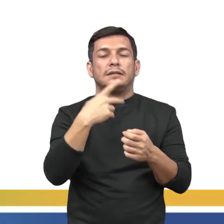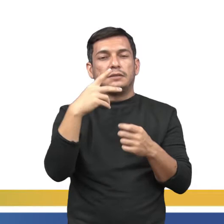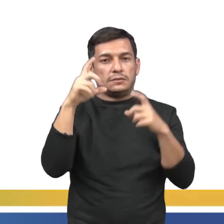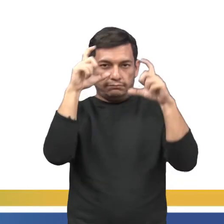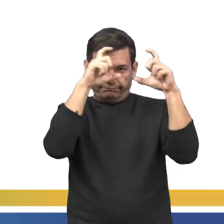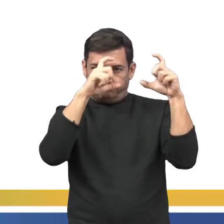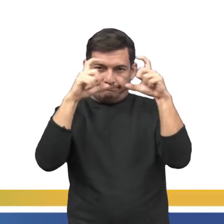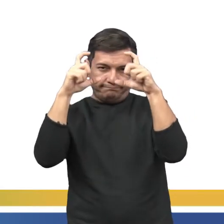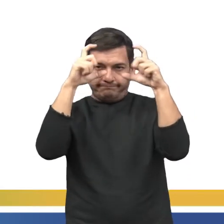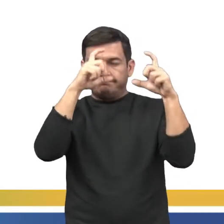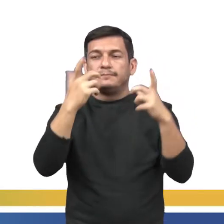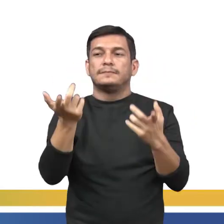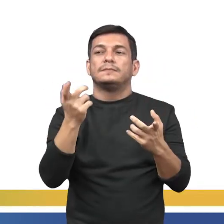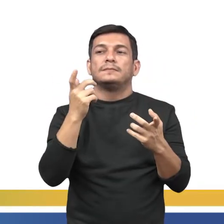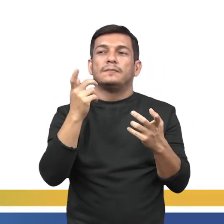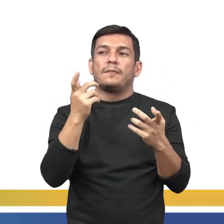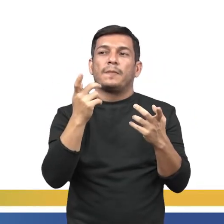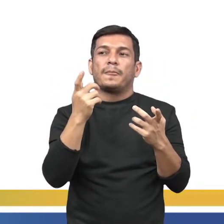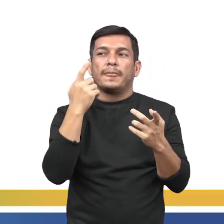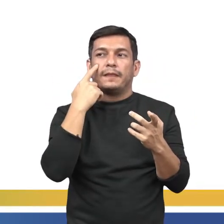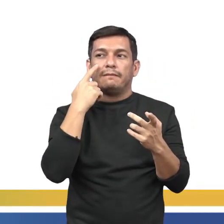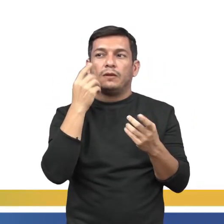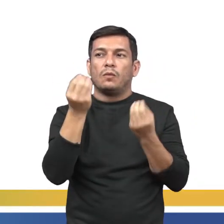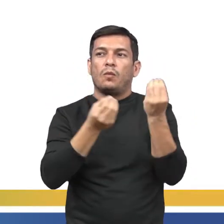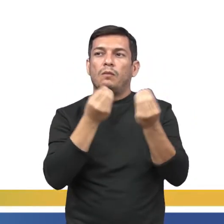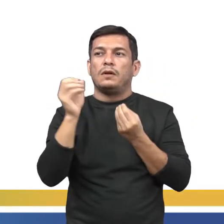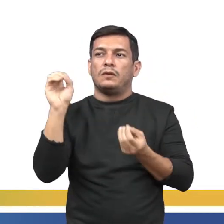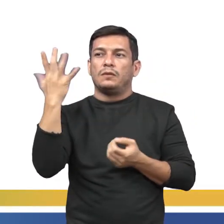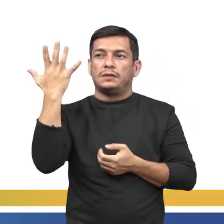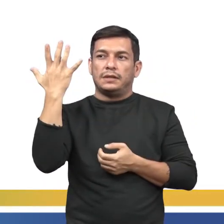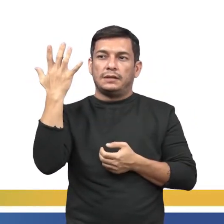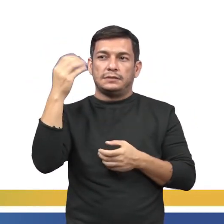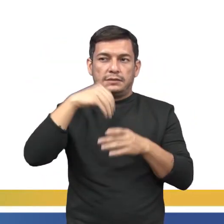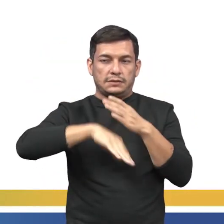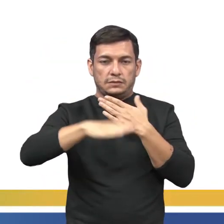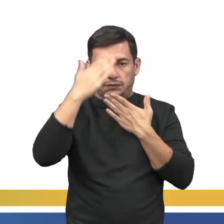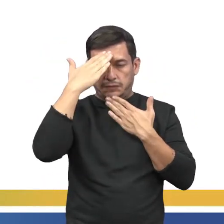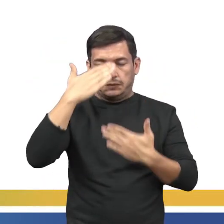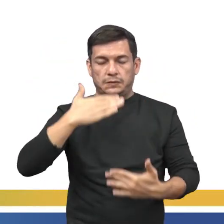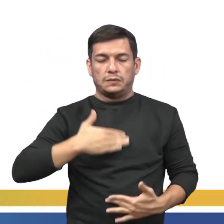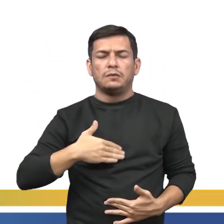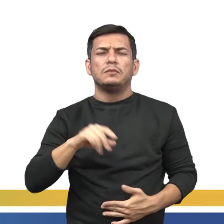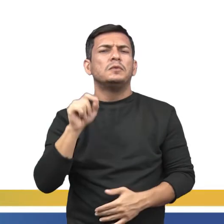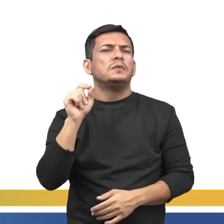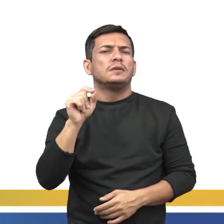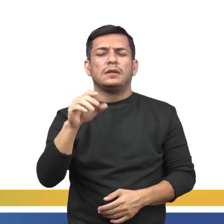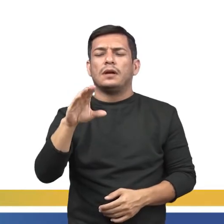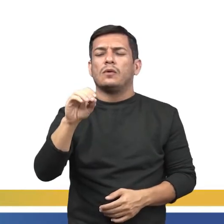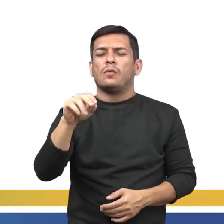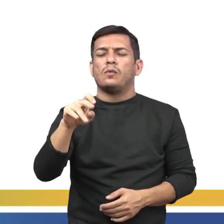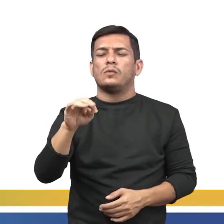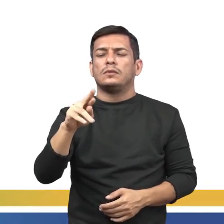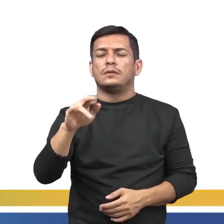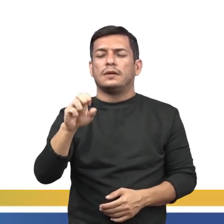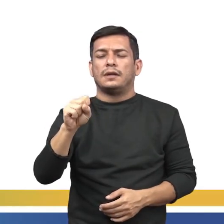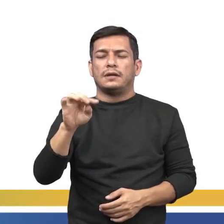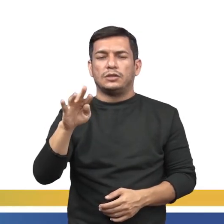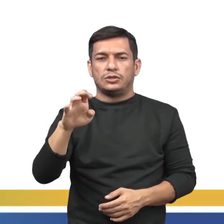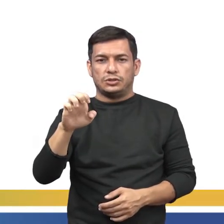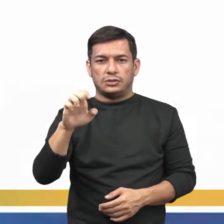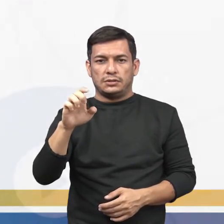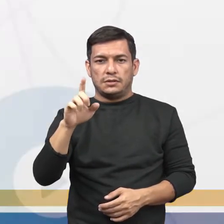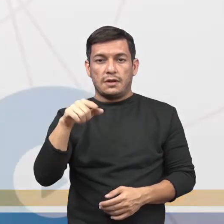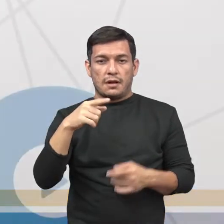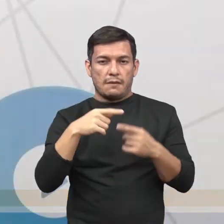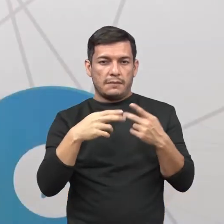cor que o exame traz do contraste. Mas nós podemos perceber o contraste circulando dentro do nosso corpo. O que